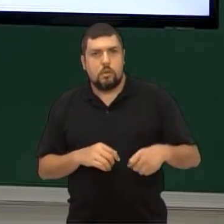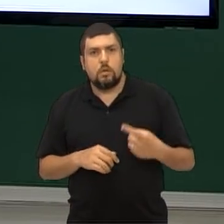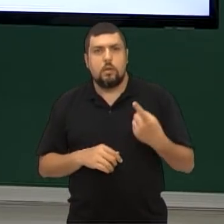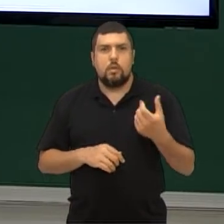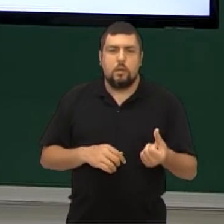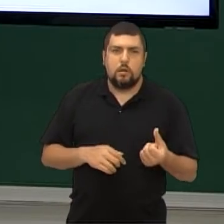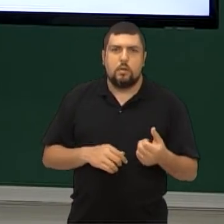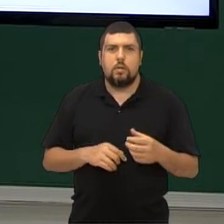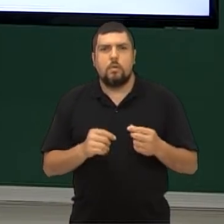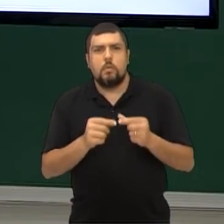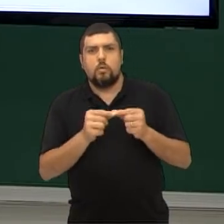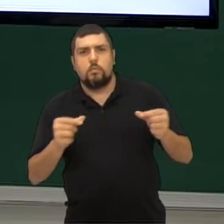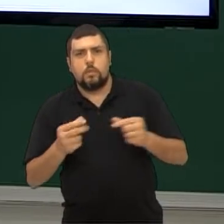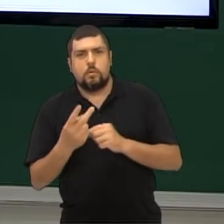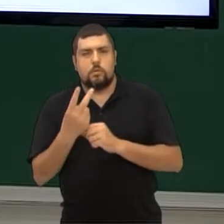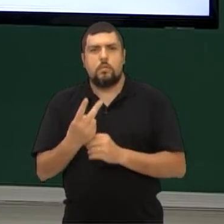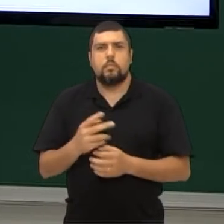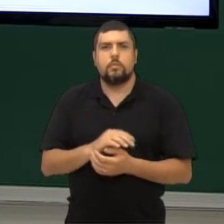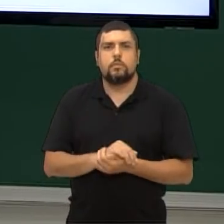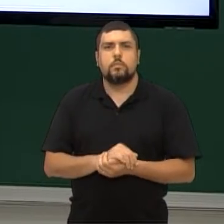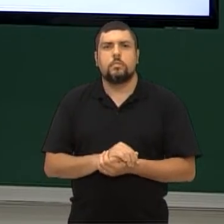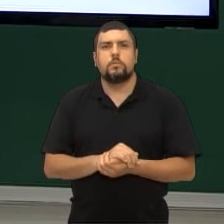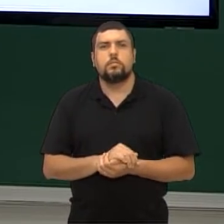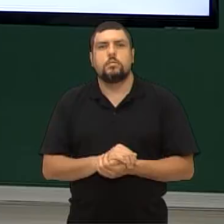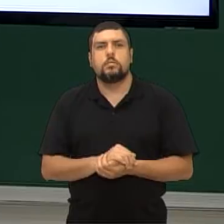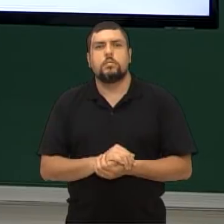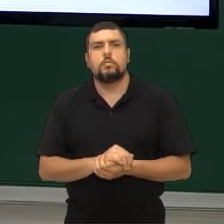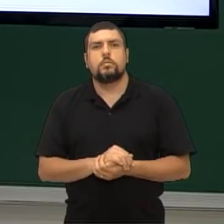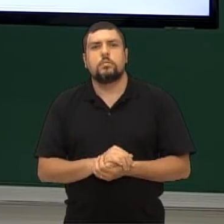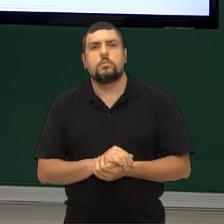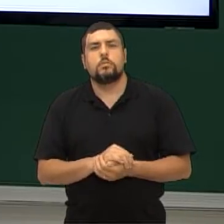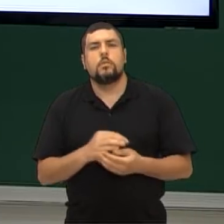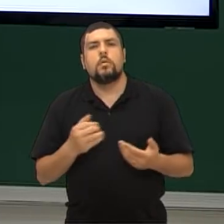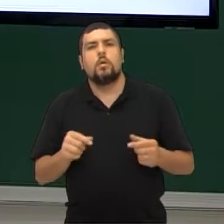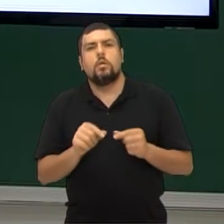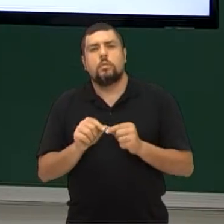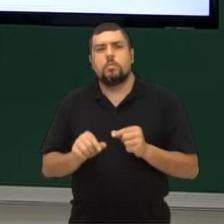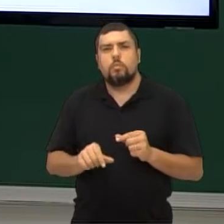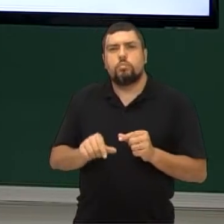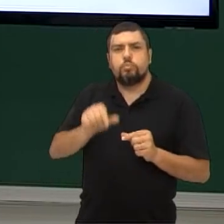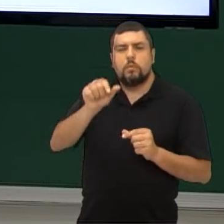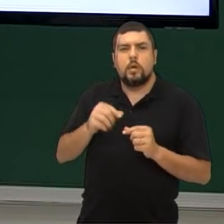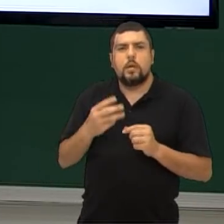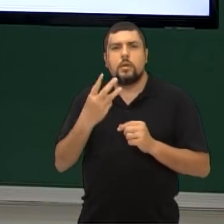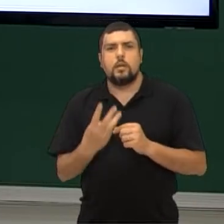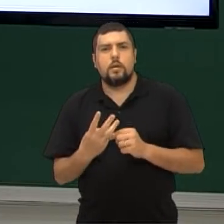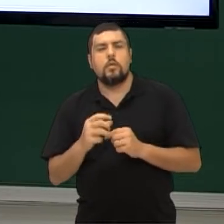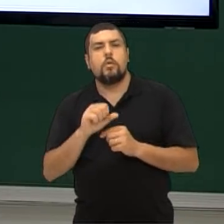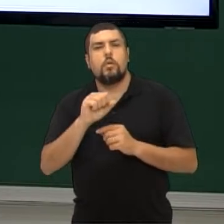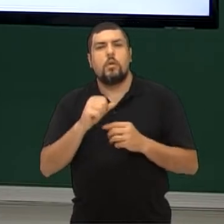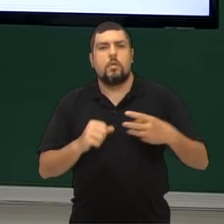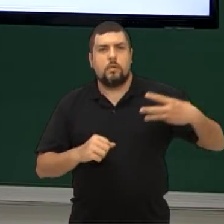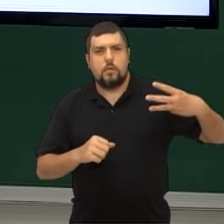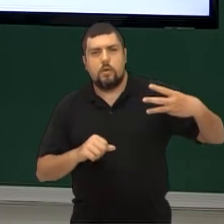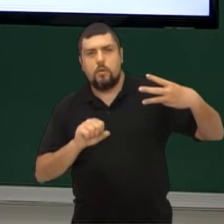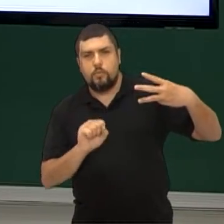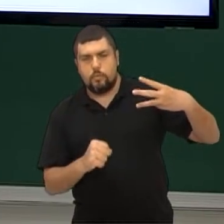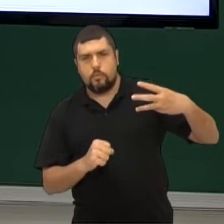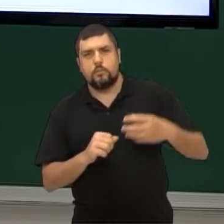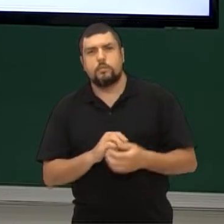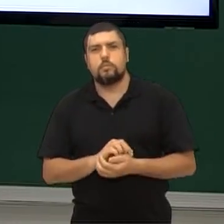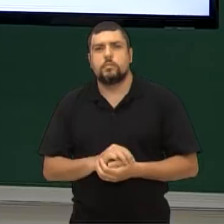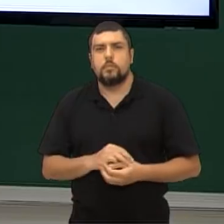apenas 16 bilhetes. Quantos alunos compraram exatamente 3 bilhetes? 8 alunos. Quantos alunos compraram